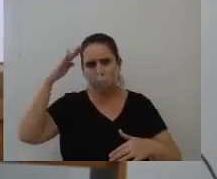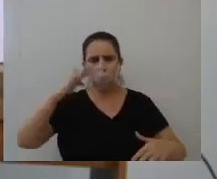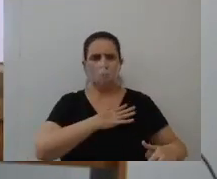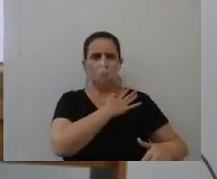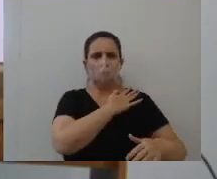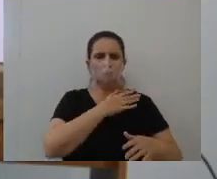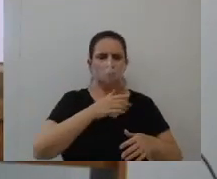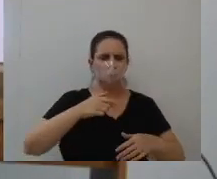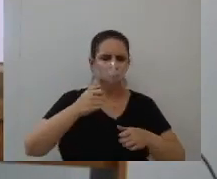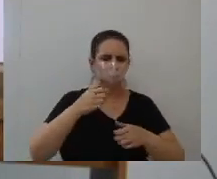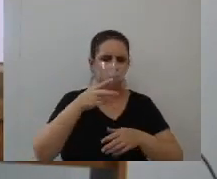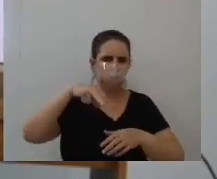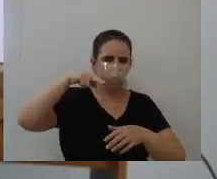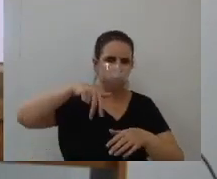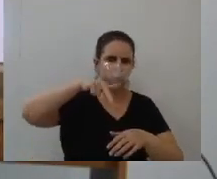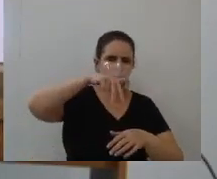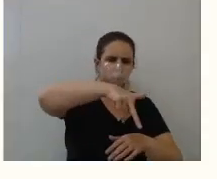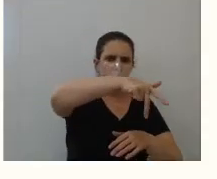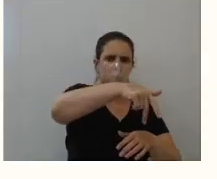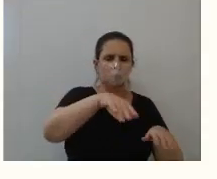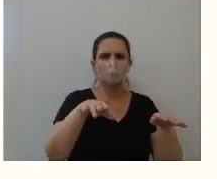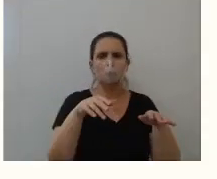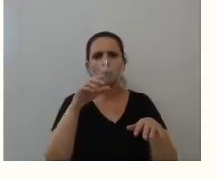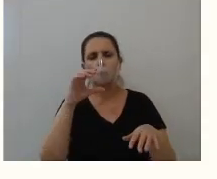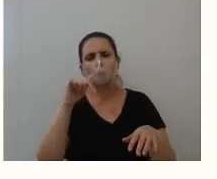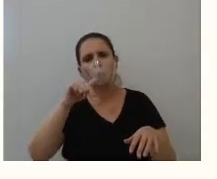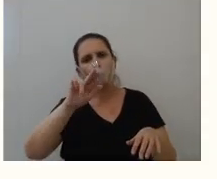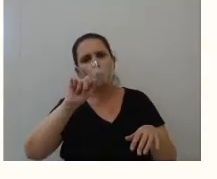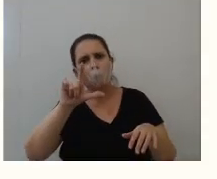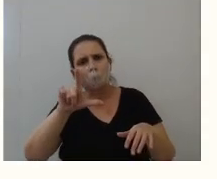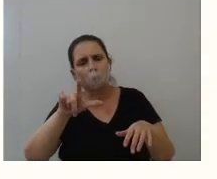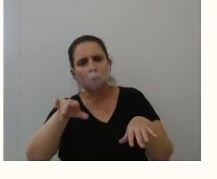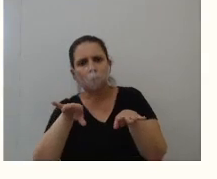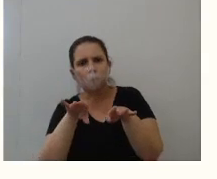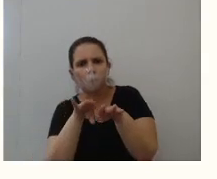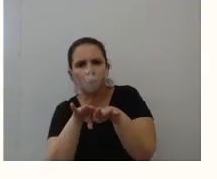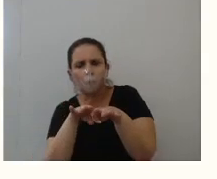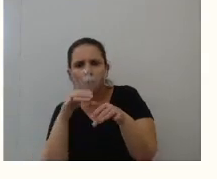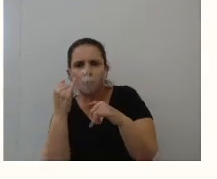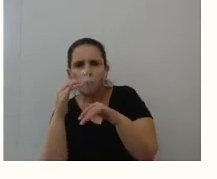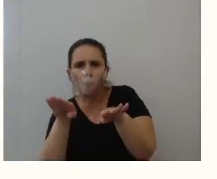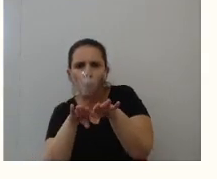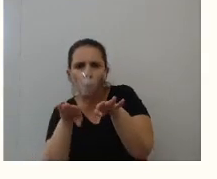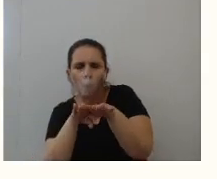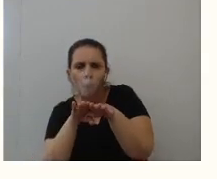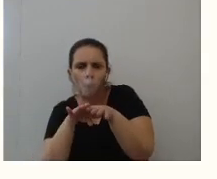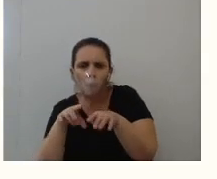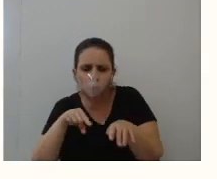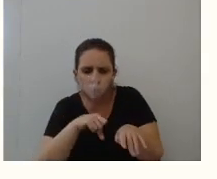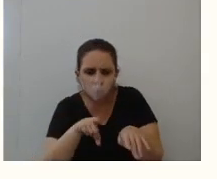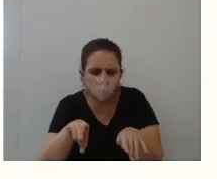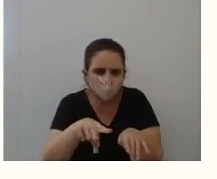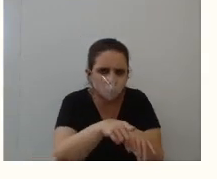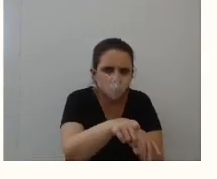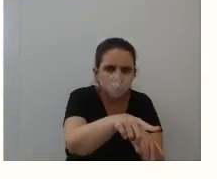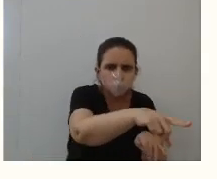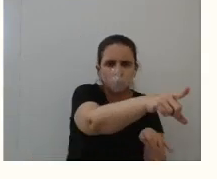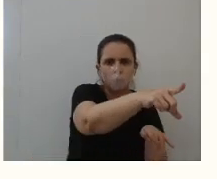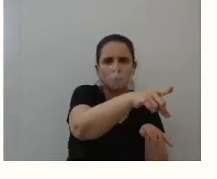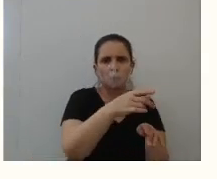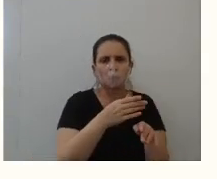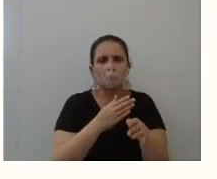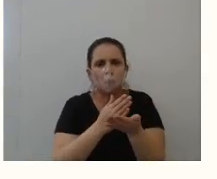pela planície, qual uma serpente imensa. Olha lá, o qual introduzindo